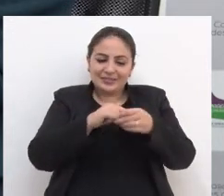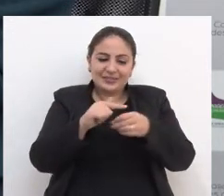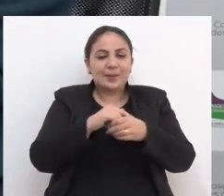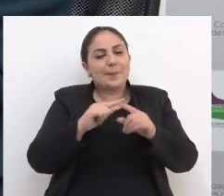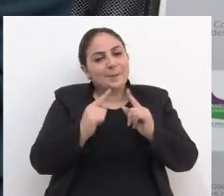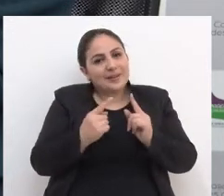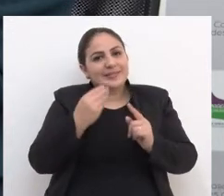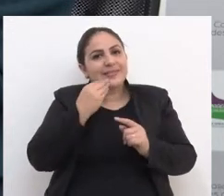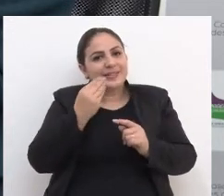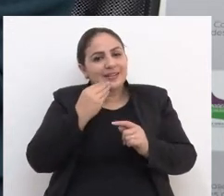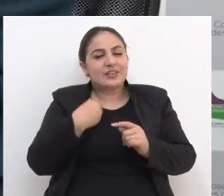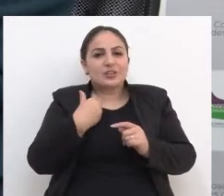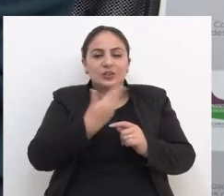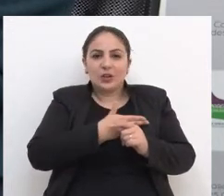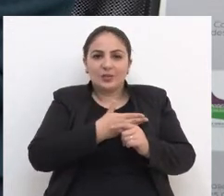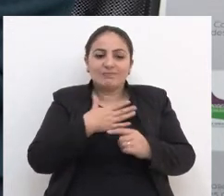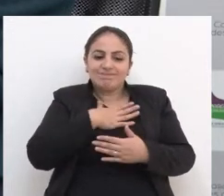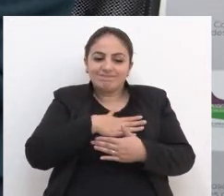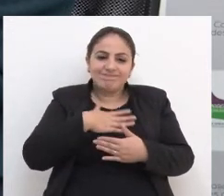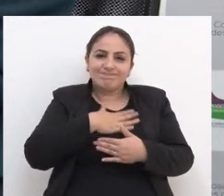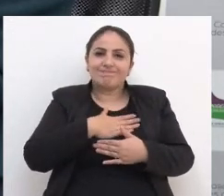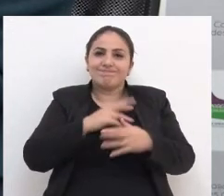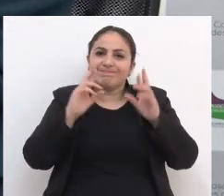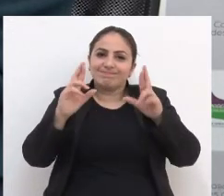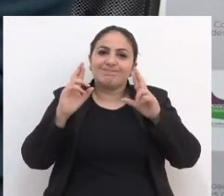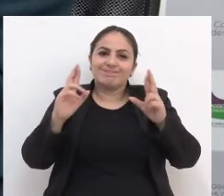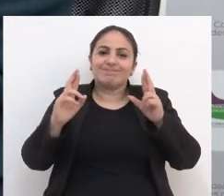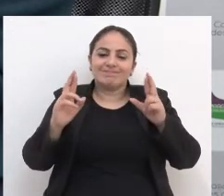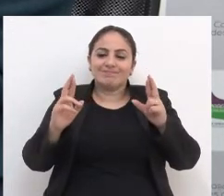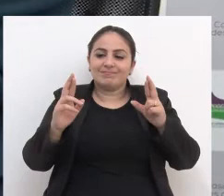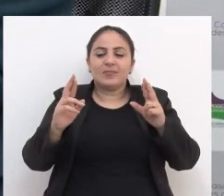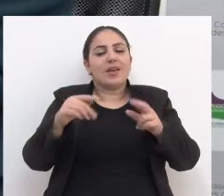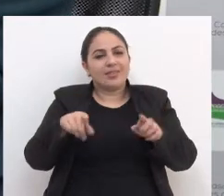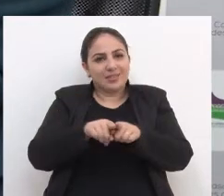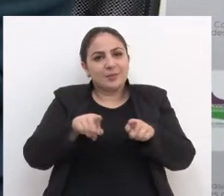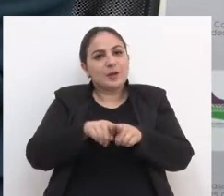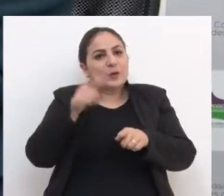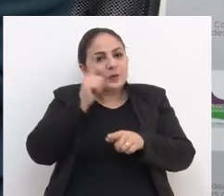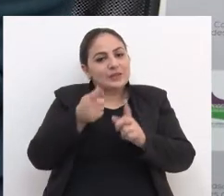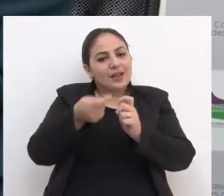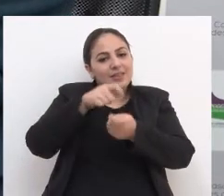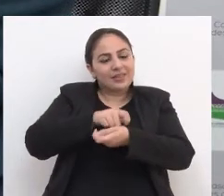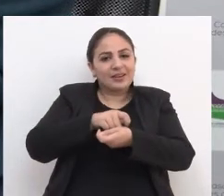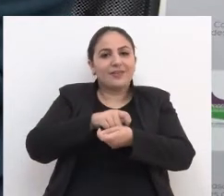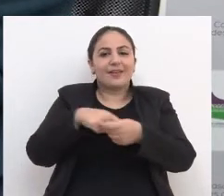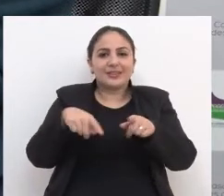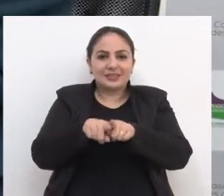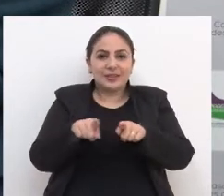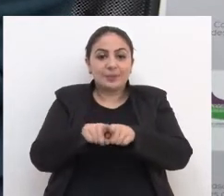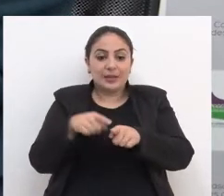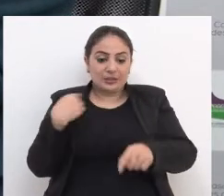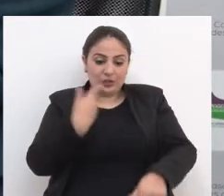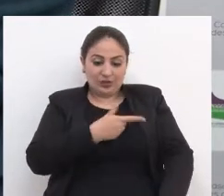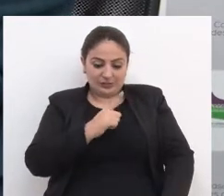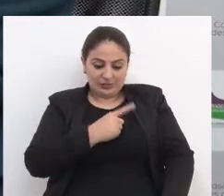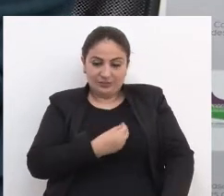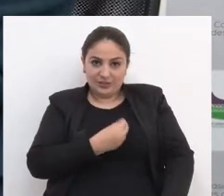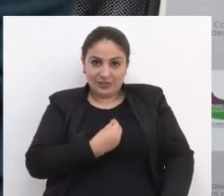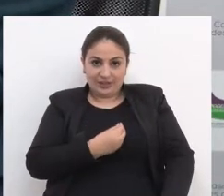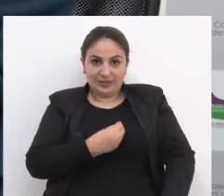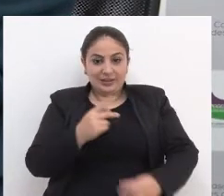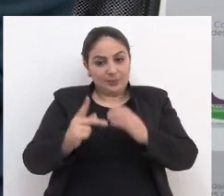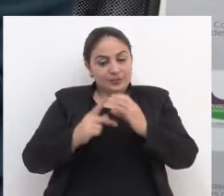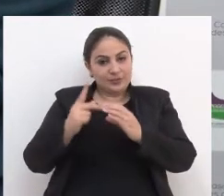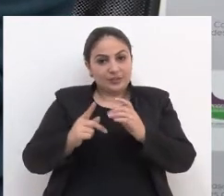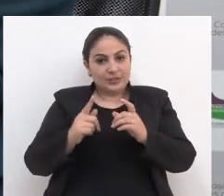claro que a gente fica, né, com uma expectativa de também poder adequar, porque também estamos aqui na Câmara com um